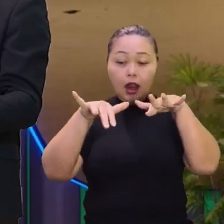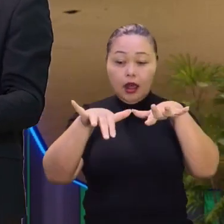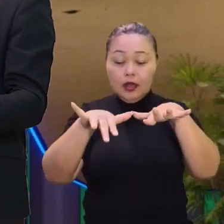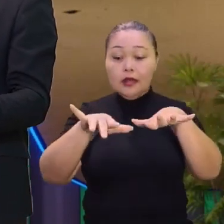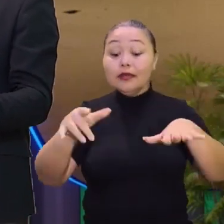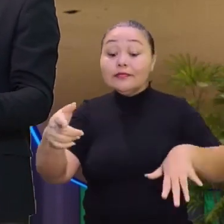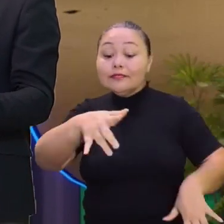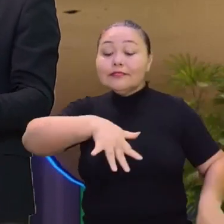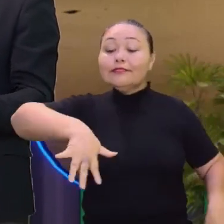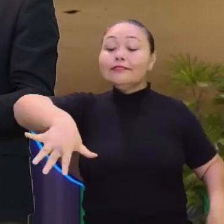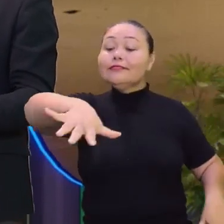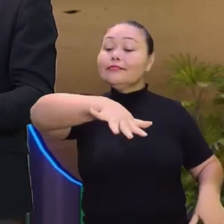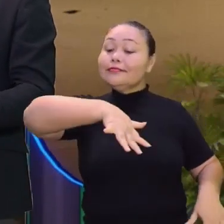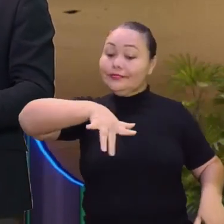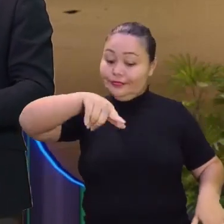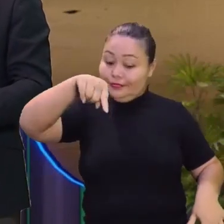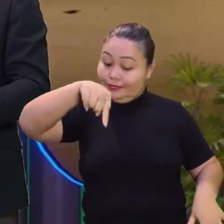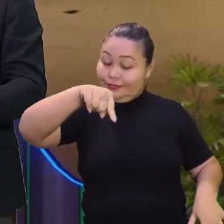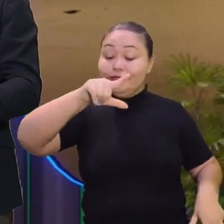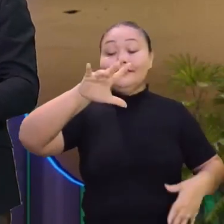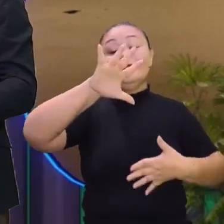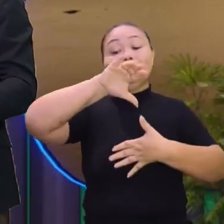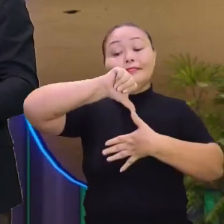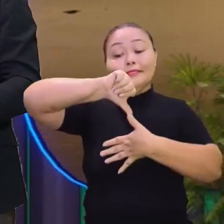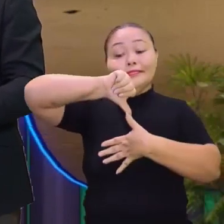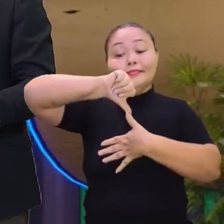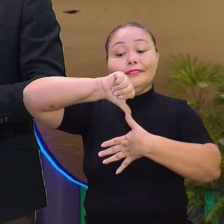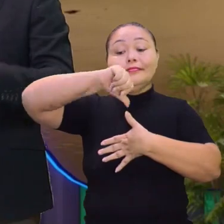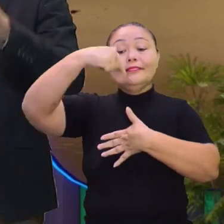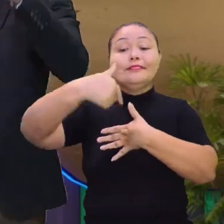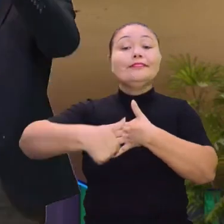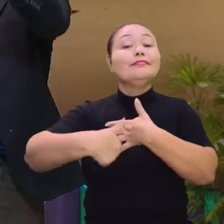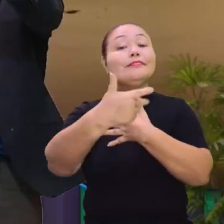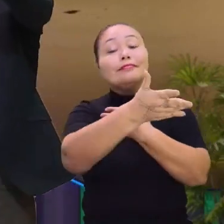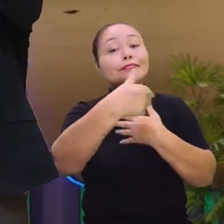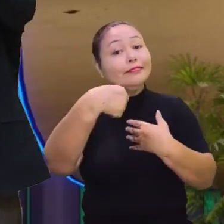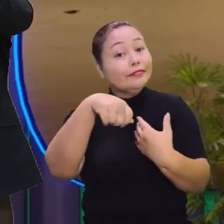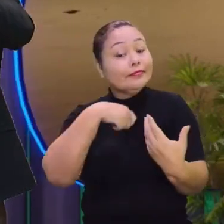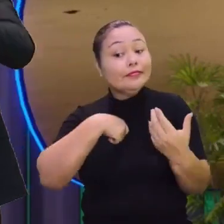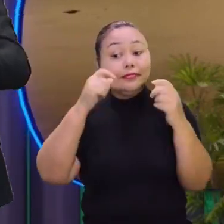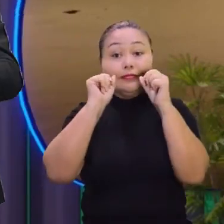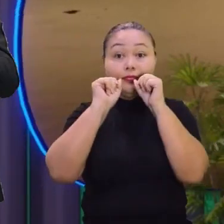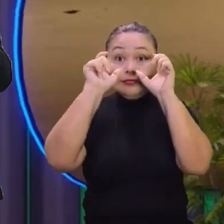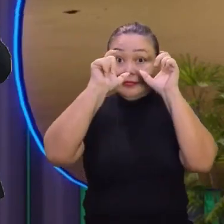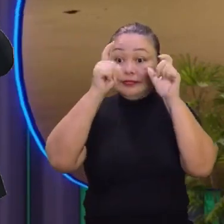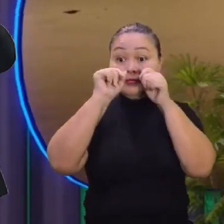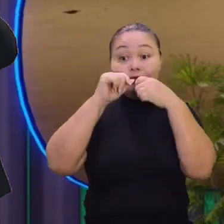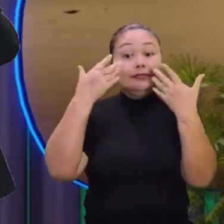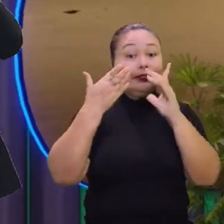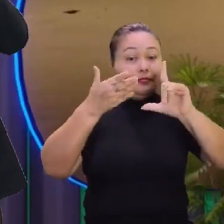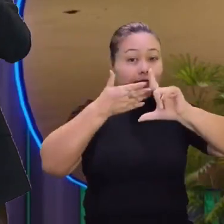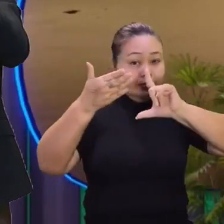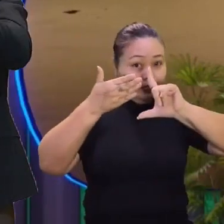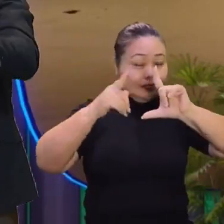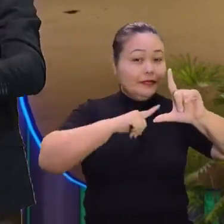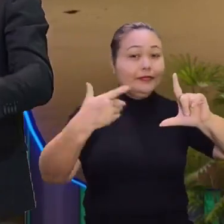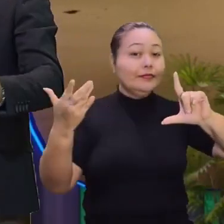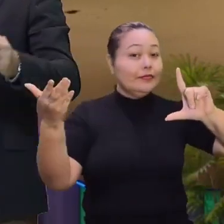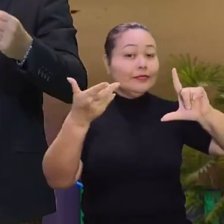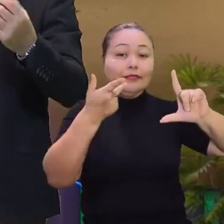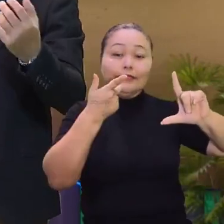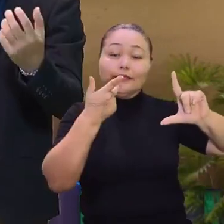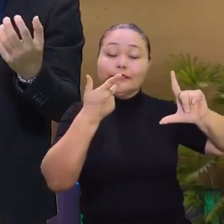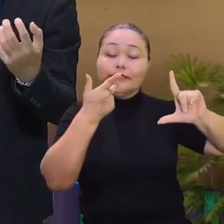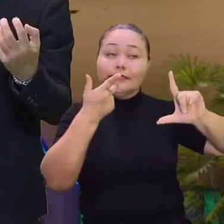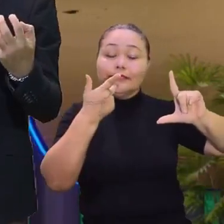é a América. Não é isso? Isso mesmo. Então, queridos alunos, fique ligado na teleaula que hoje nós vamos